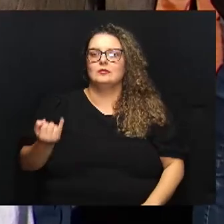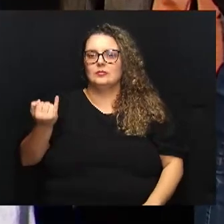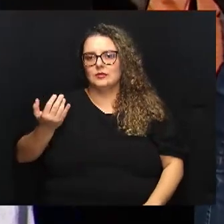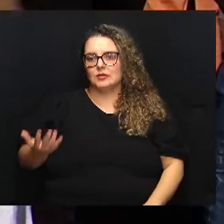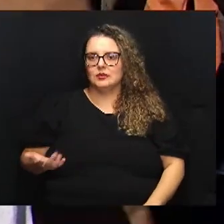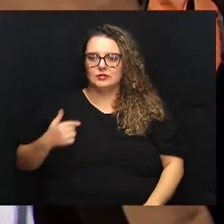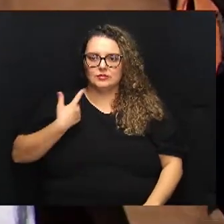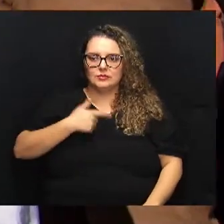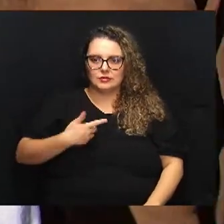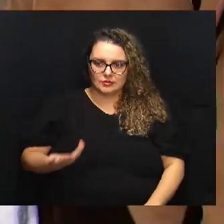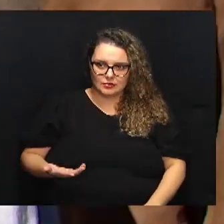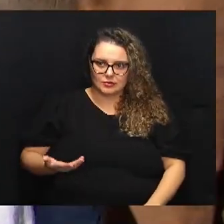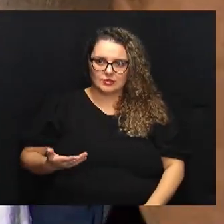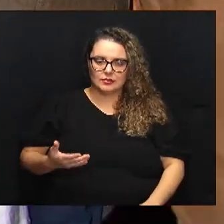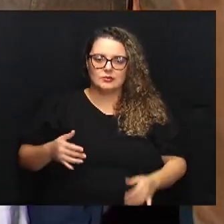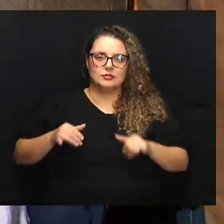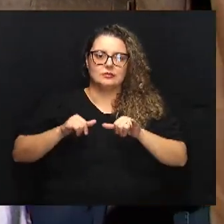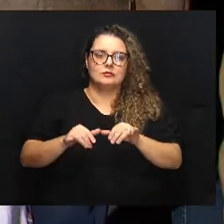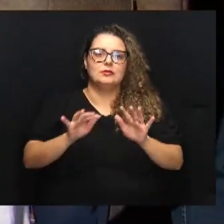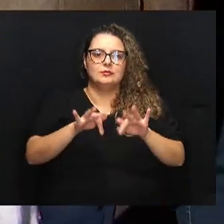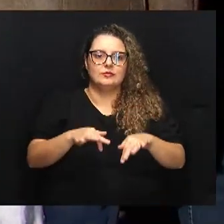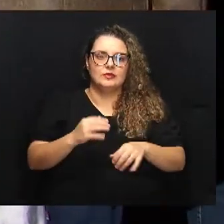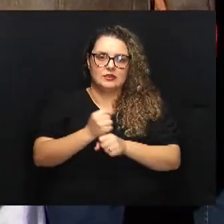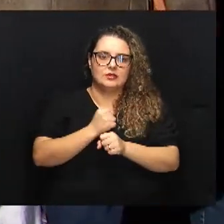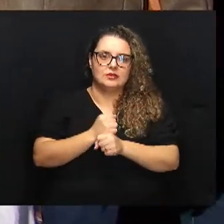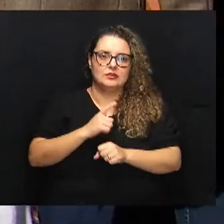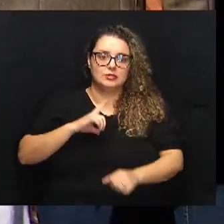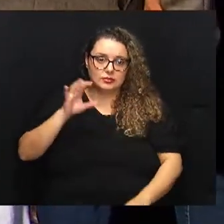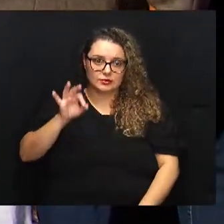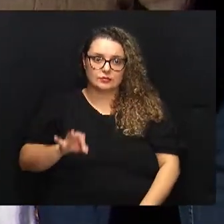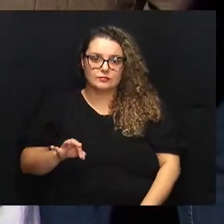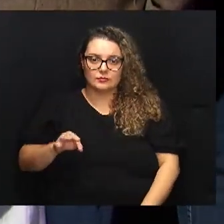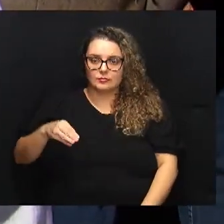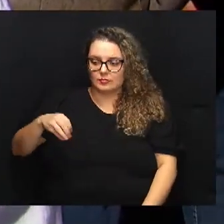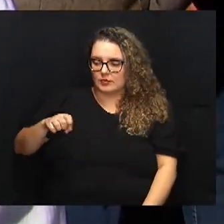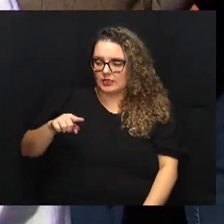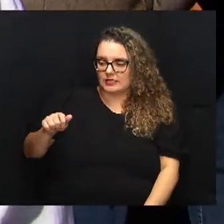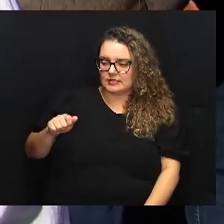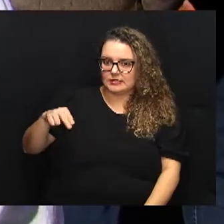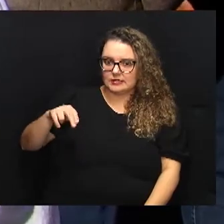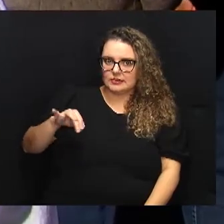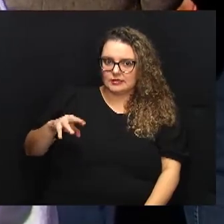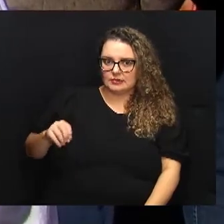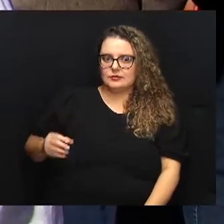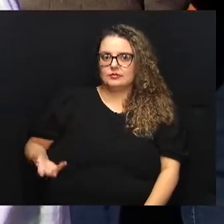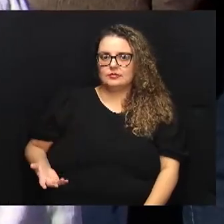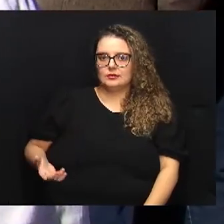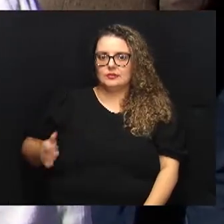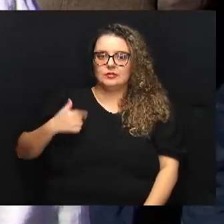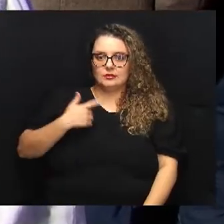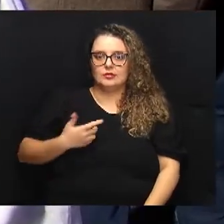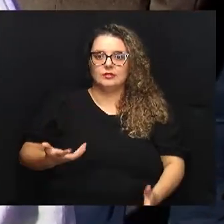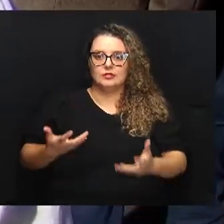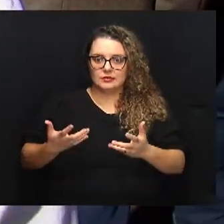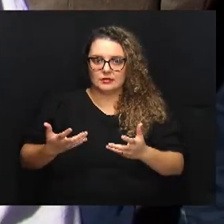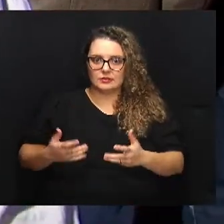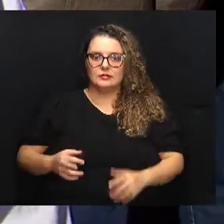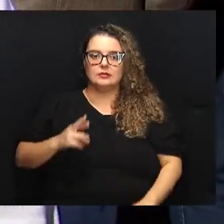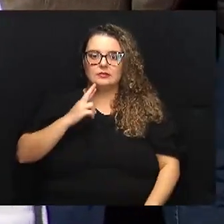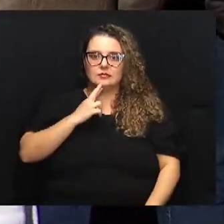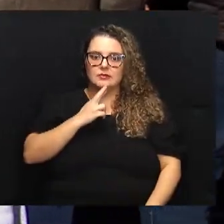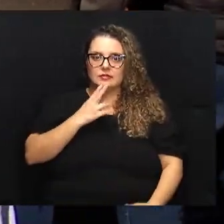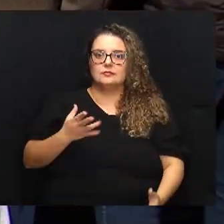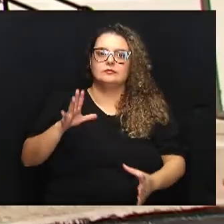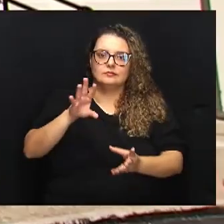nós estamos aí com o mercado agora para o final do ano. Tenho certeza que o mezanino que nós lutamos tanto para ter no mercado igual São Paulo está concluído,